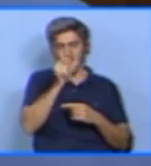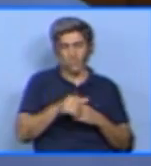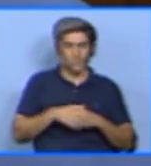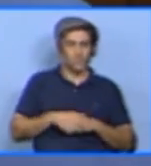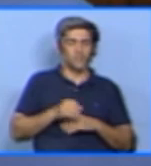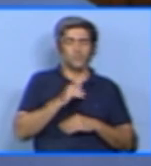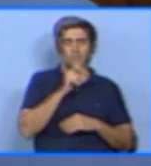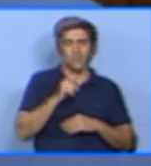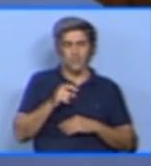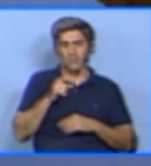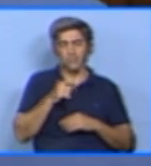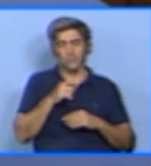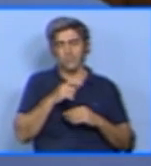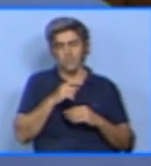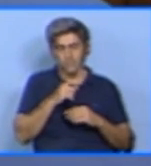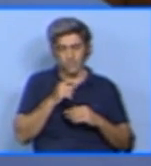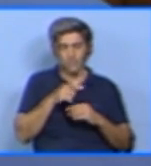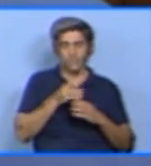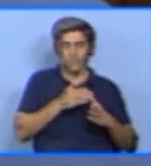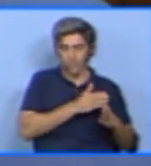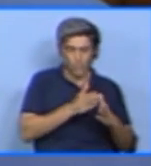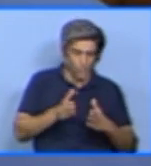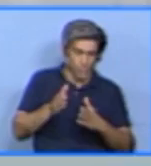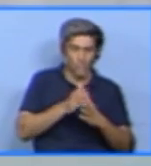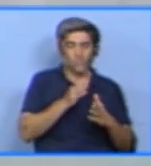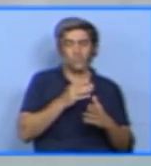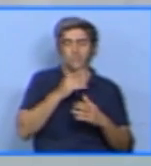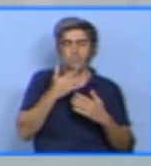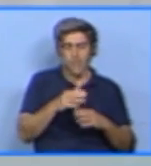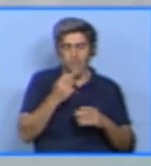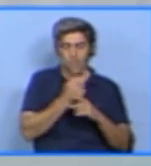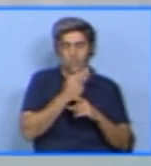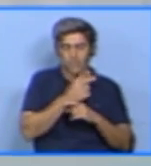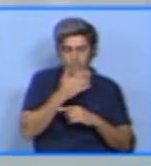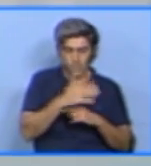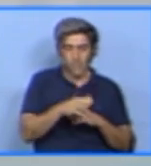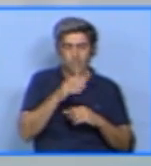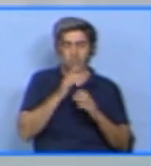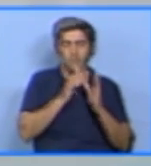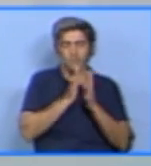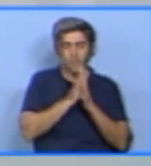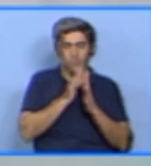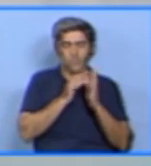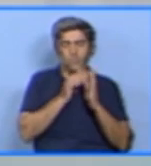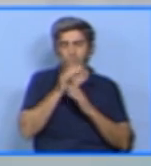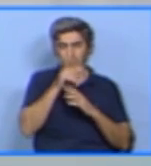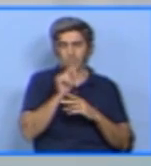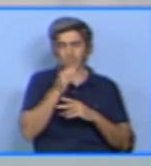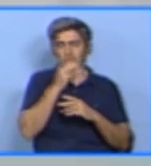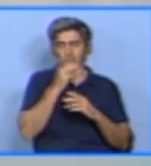A páginas tantas neste percurso pelo mal, pela maldade, pelo lugar de Deus, fala também do lugar de